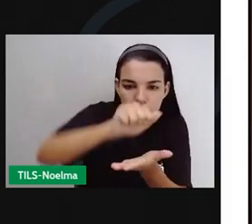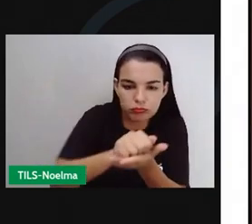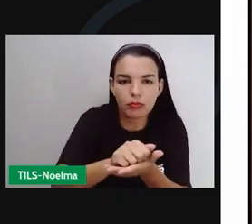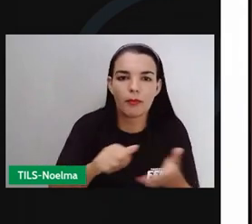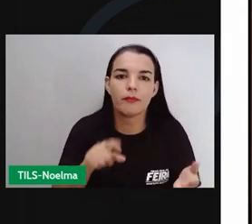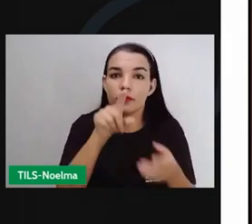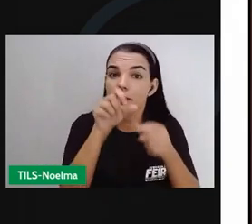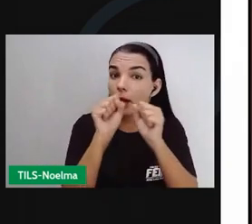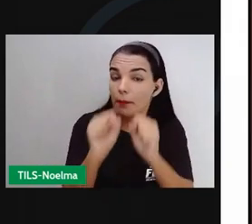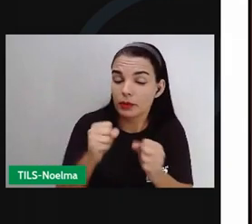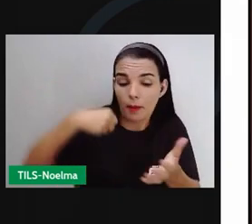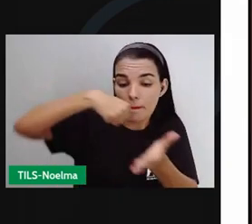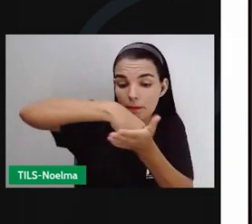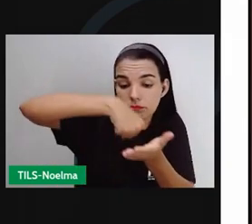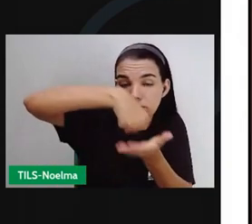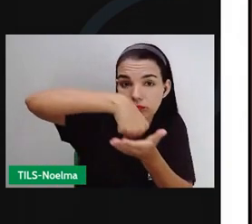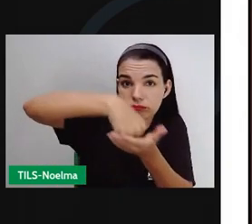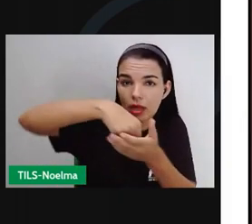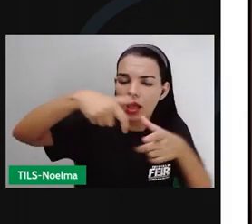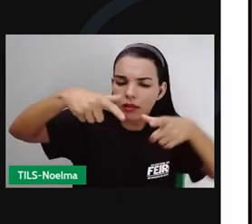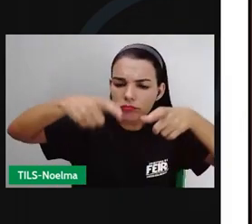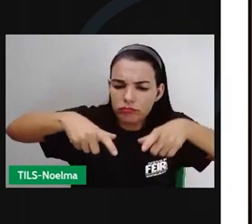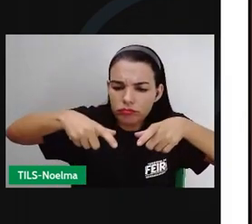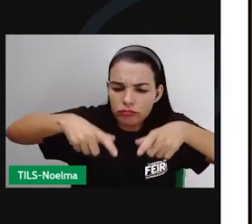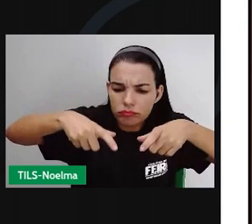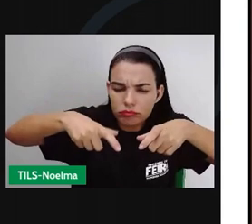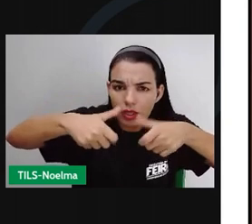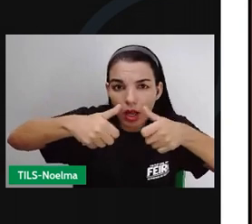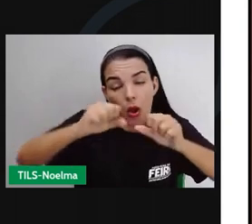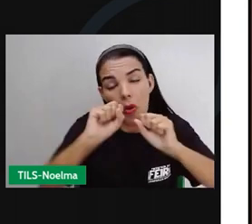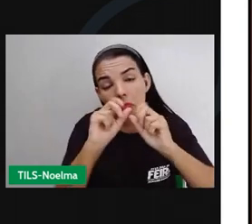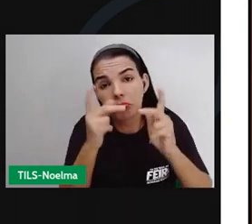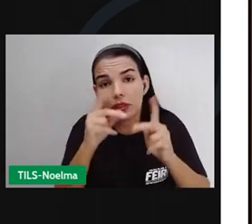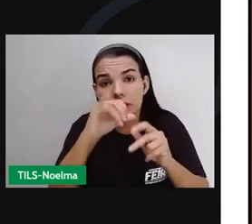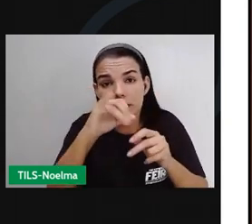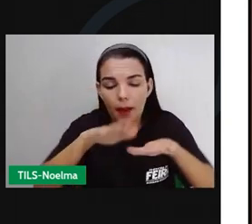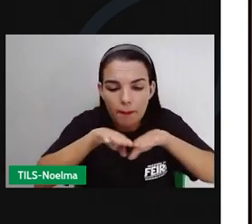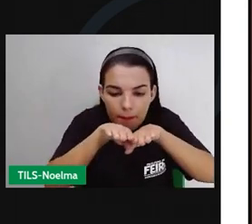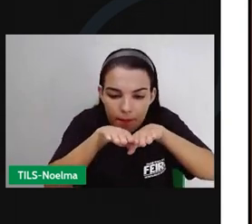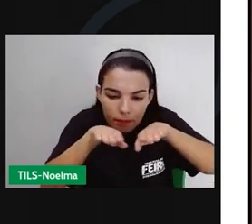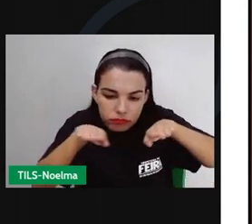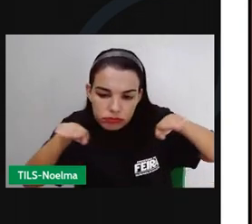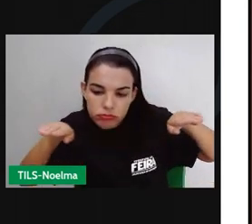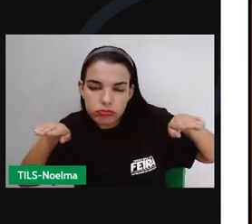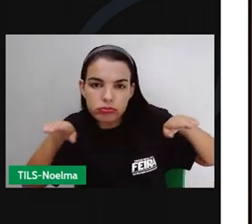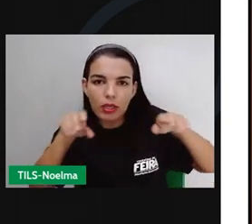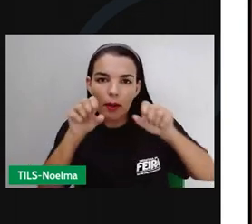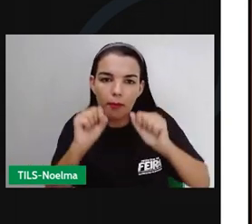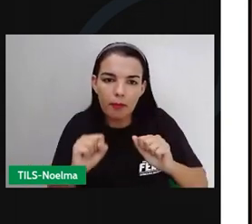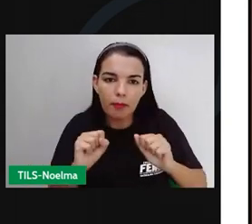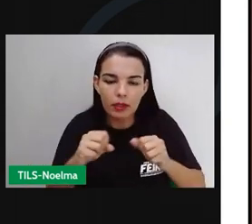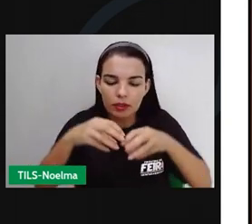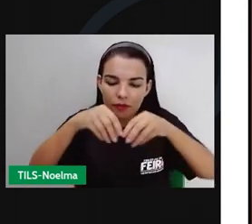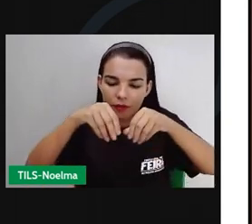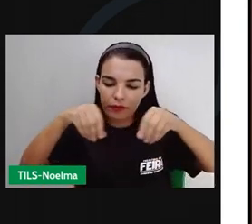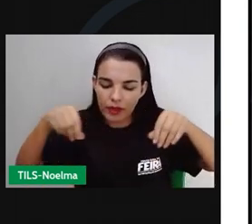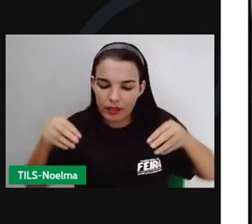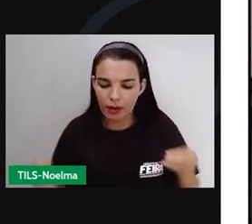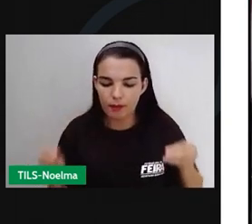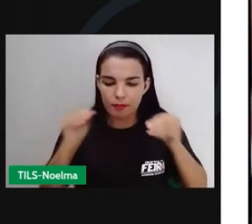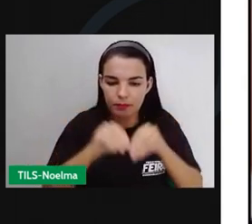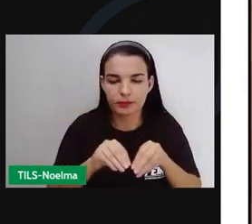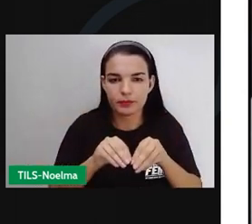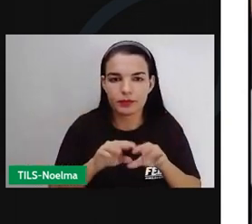Você pode sovar a massa dentro da bacia mesmo, ou se você preferir, você pode usar uma superfície com um pouco de farinha e fazer isso em outro